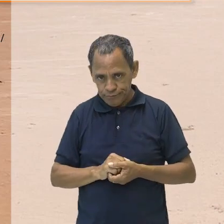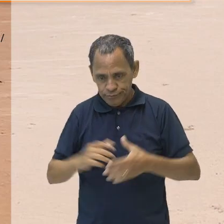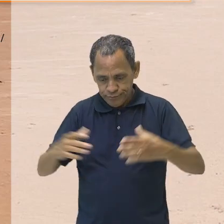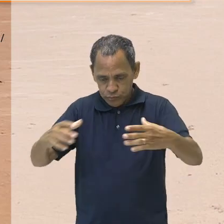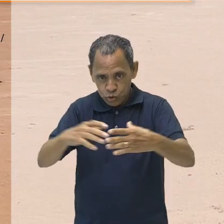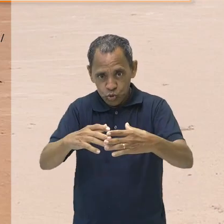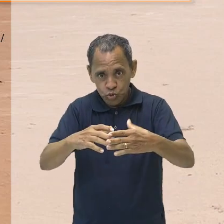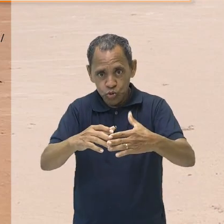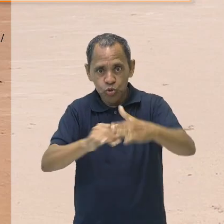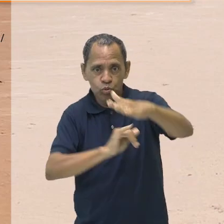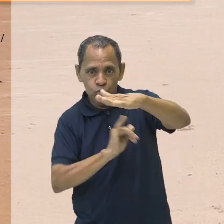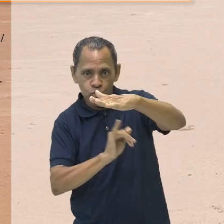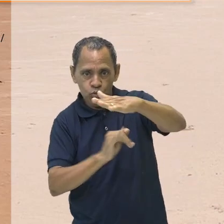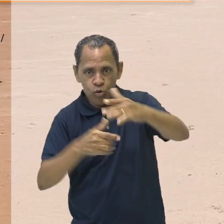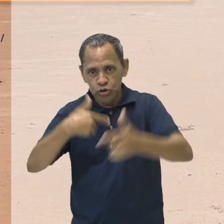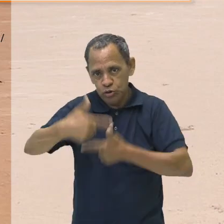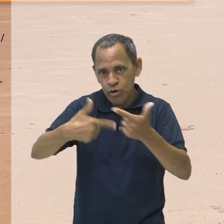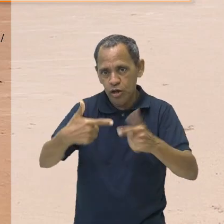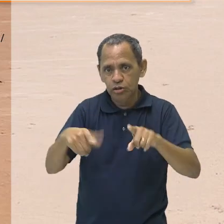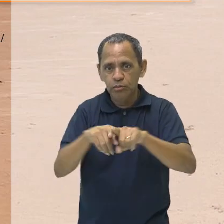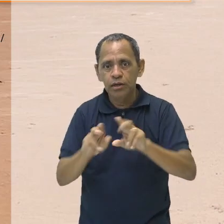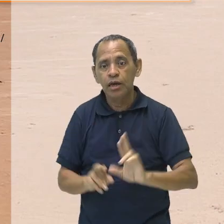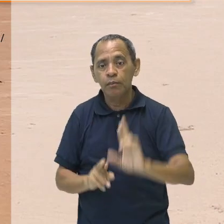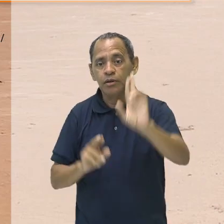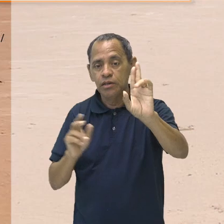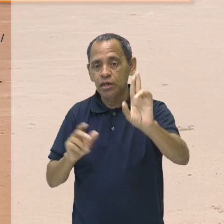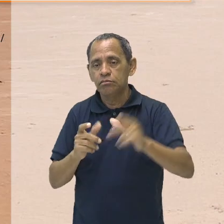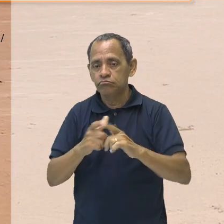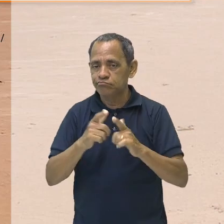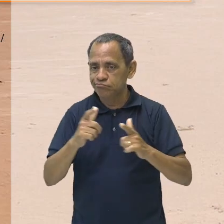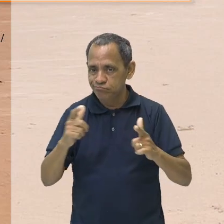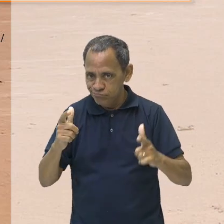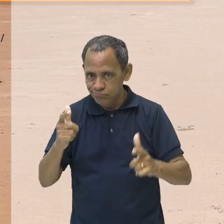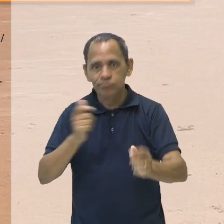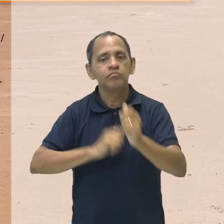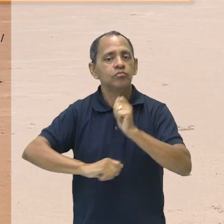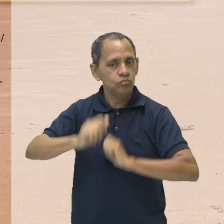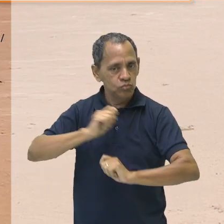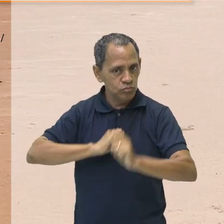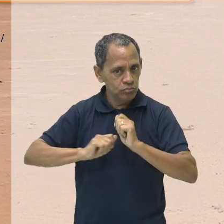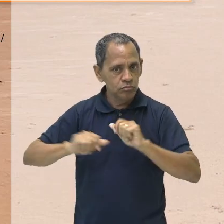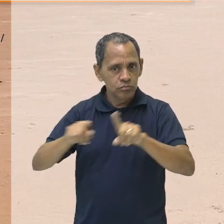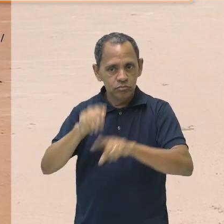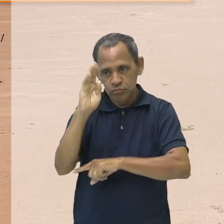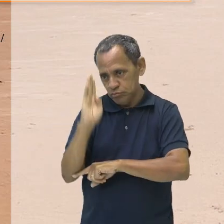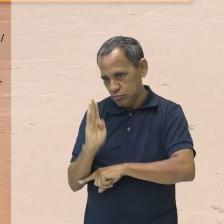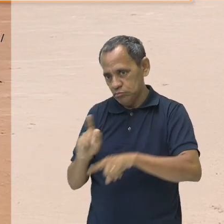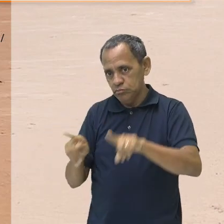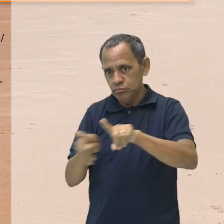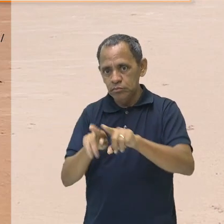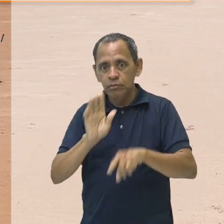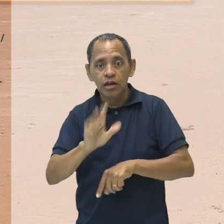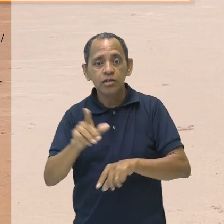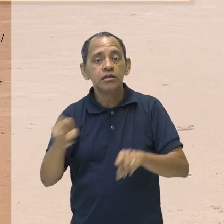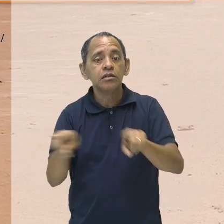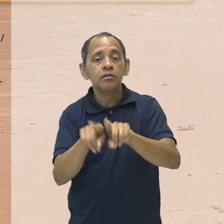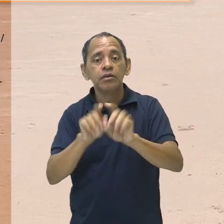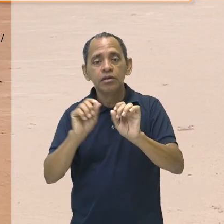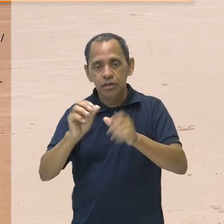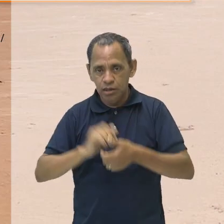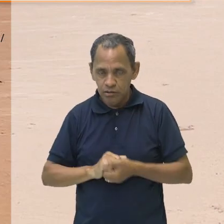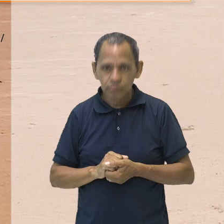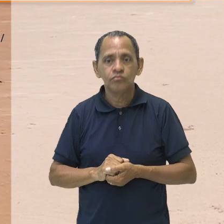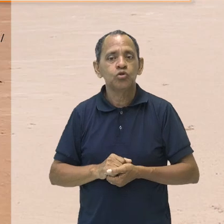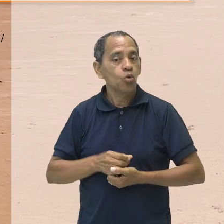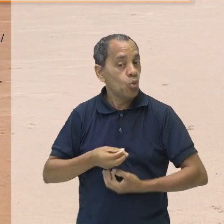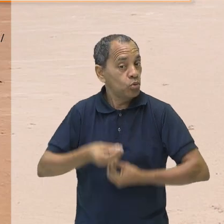trabalho informal, ele representa uma grande parte da economia brasileira, mas também contribui para a